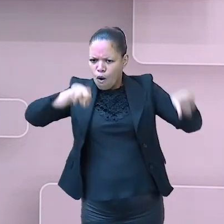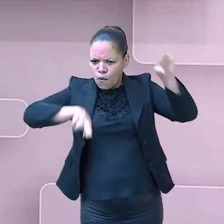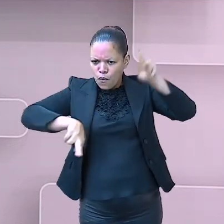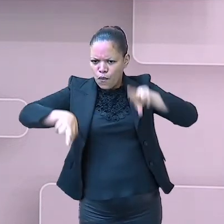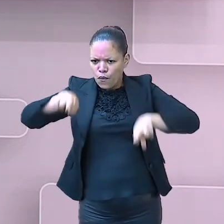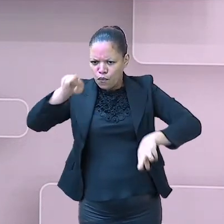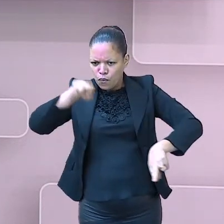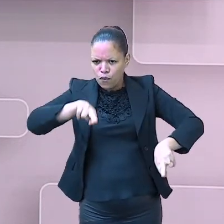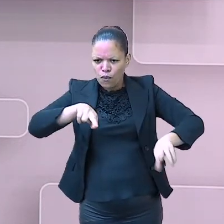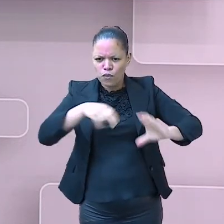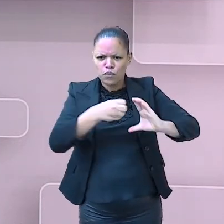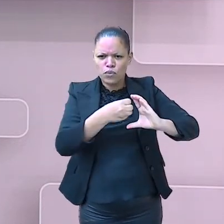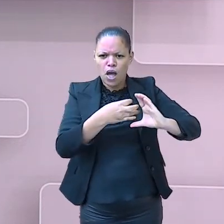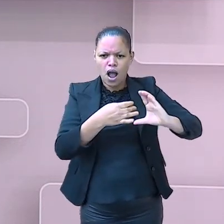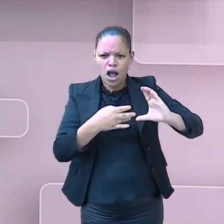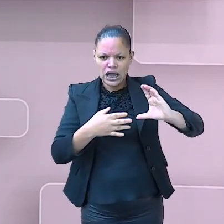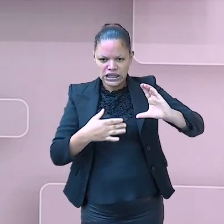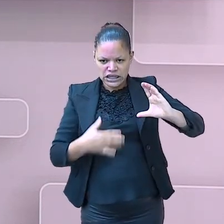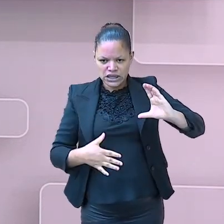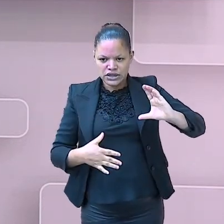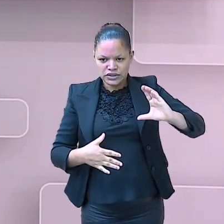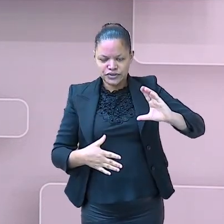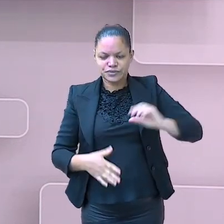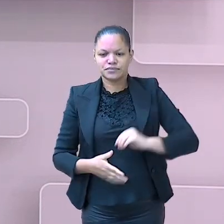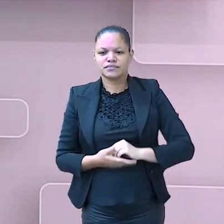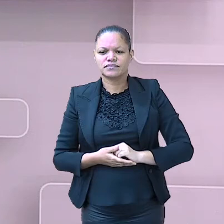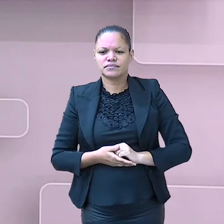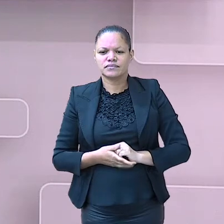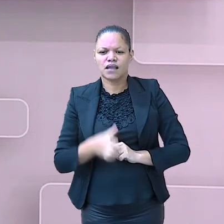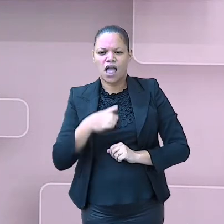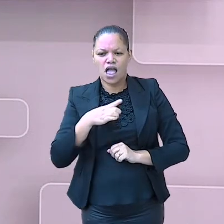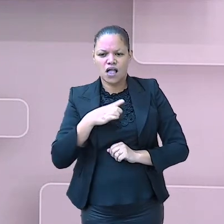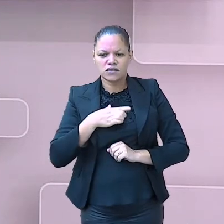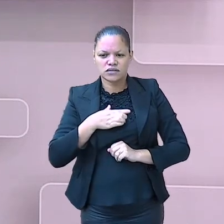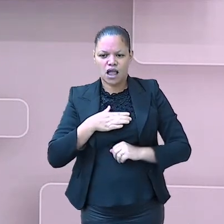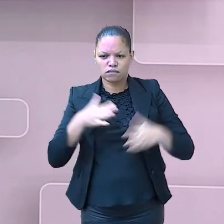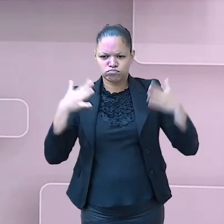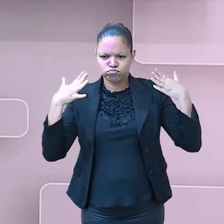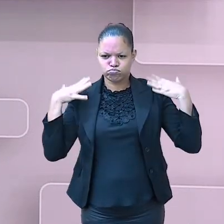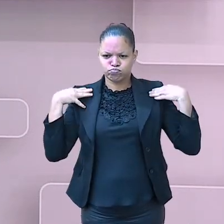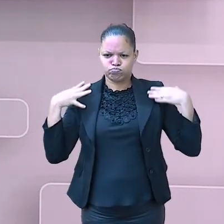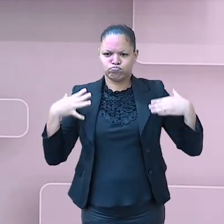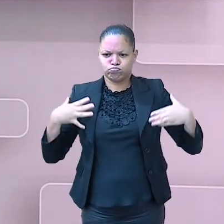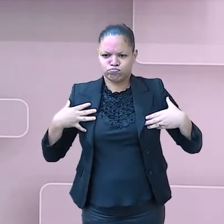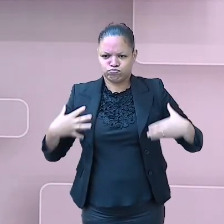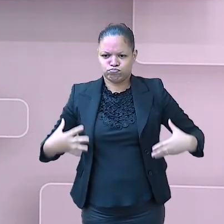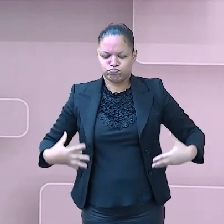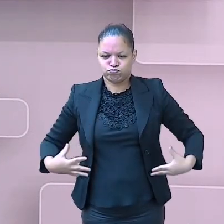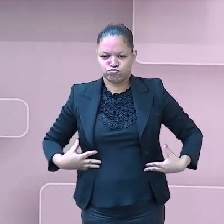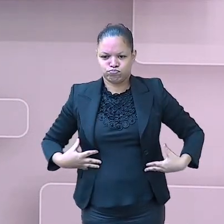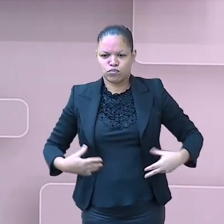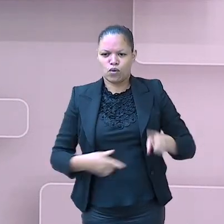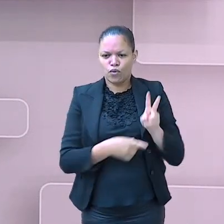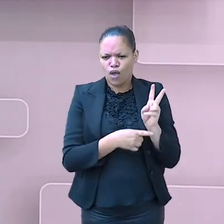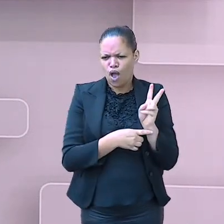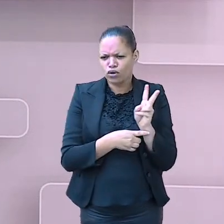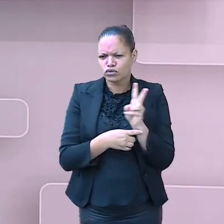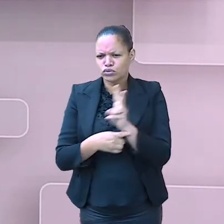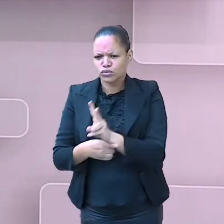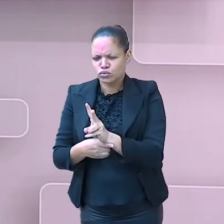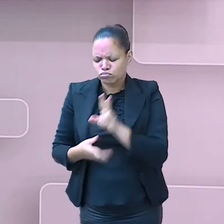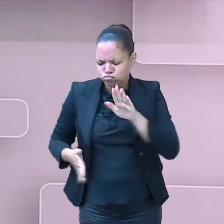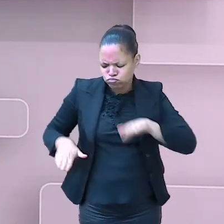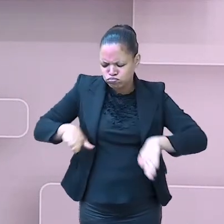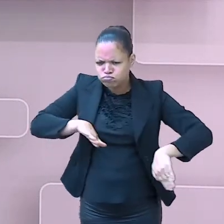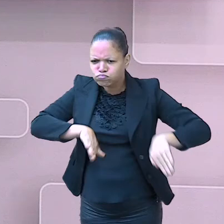uma anatomia hidrodinâmica, que é aquilo que ajuda na natação e no deslizar na água. Eles